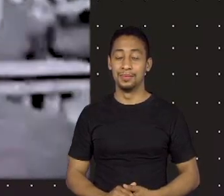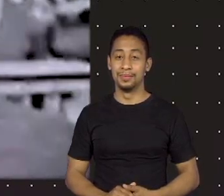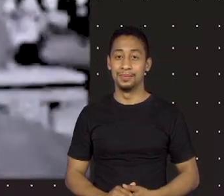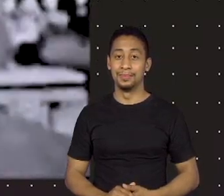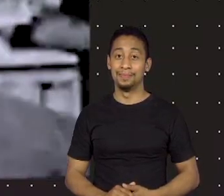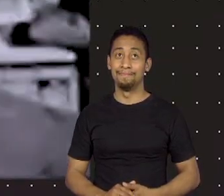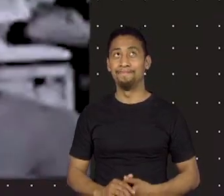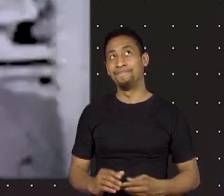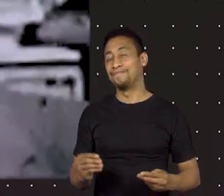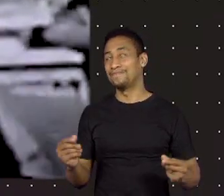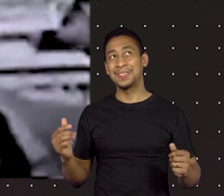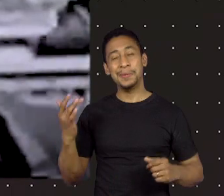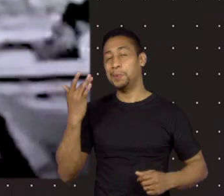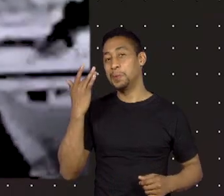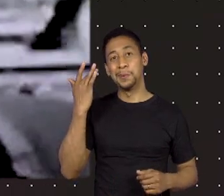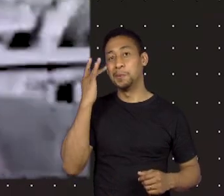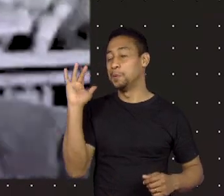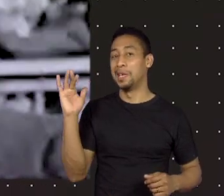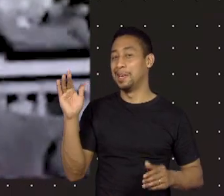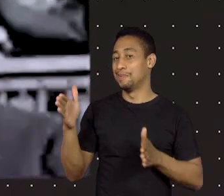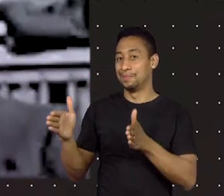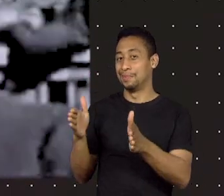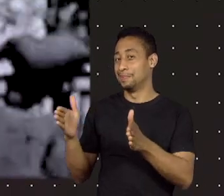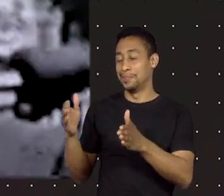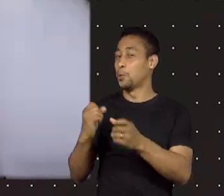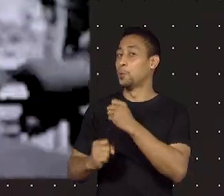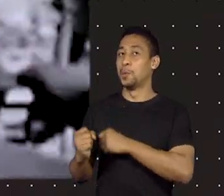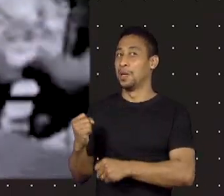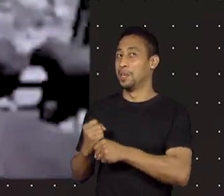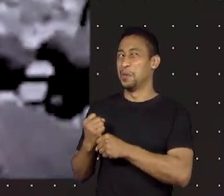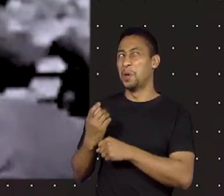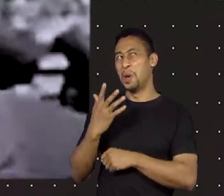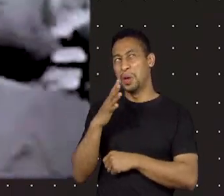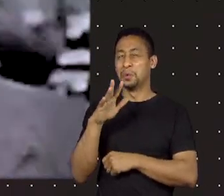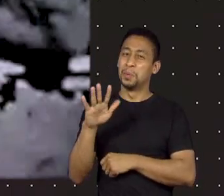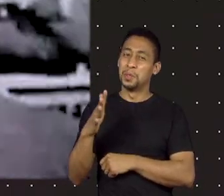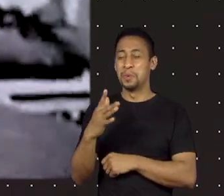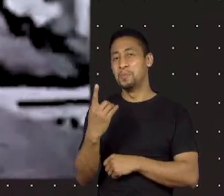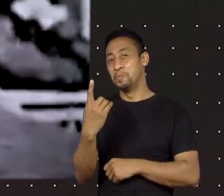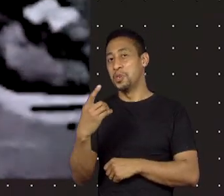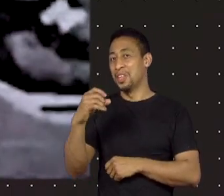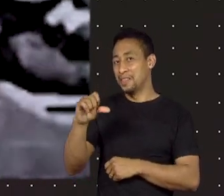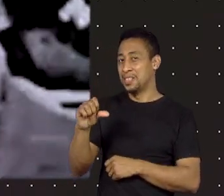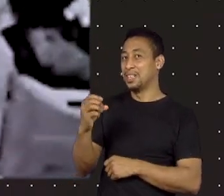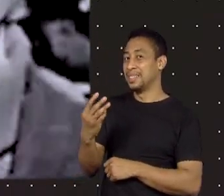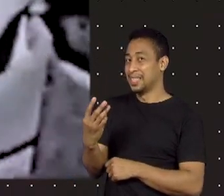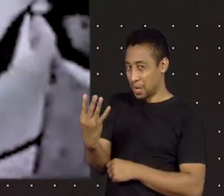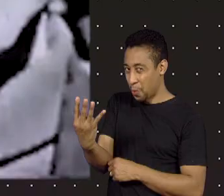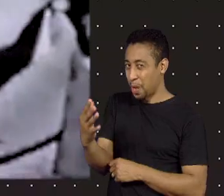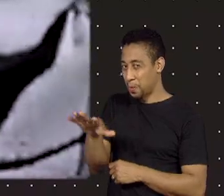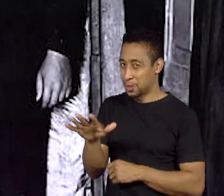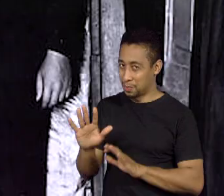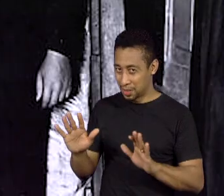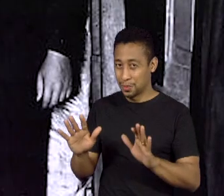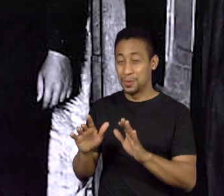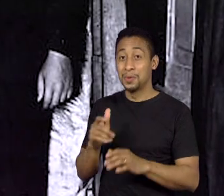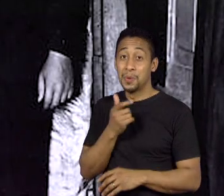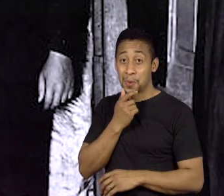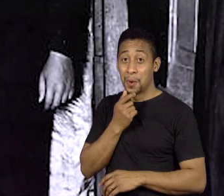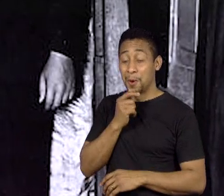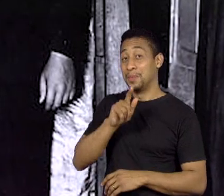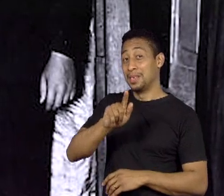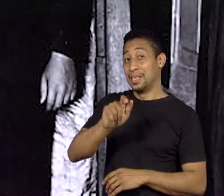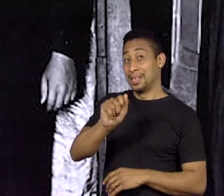Não sei que época, 34, que época, o García Lorca foi para Buenos